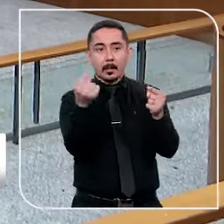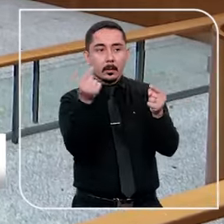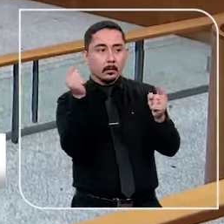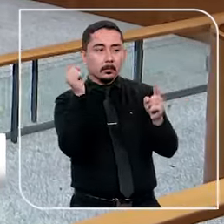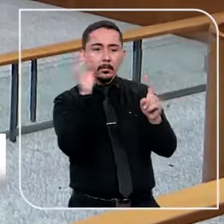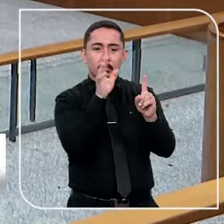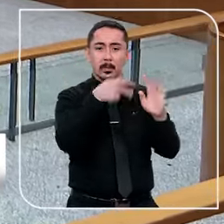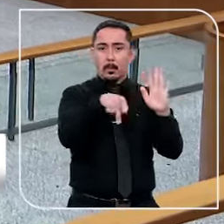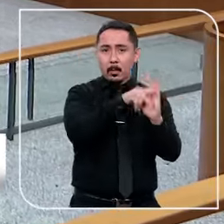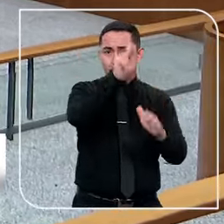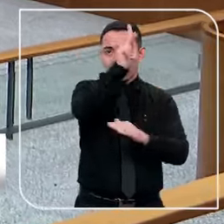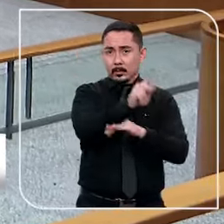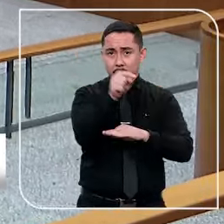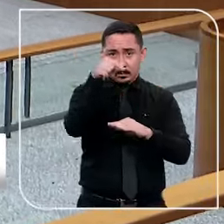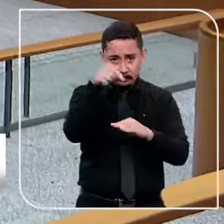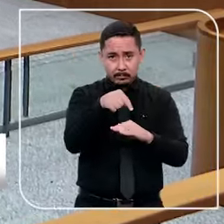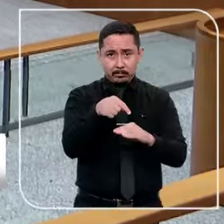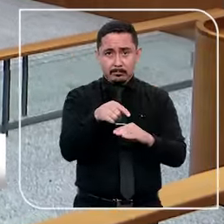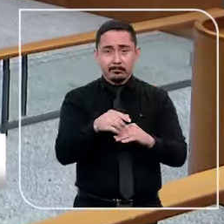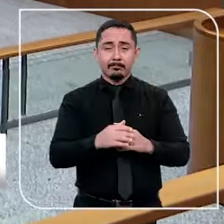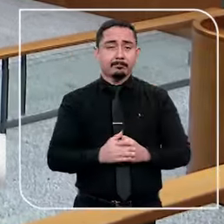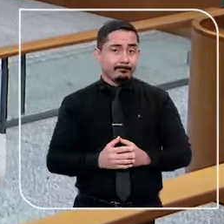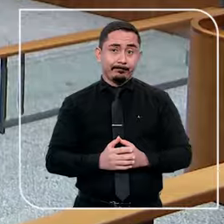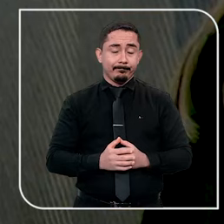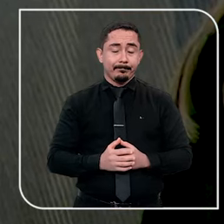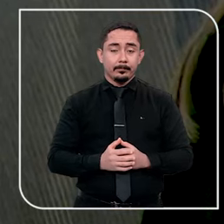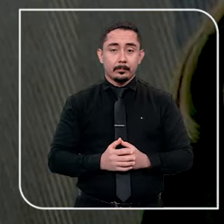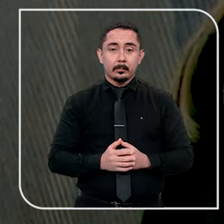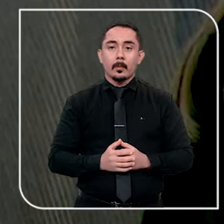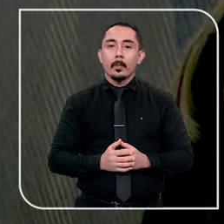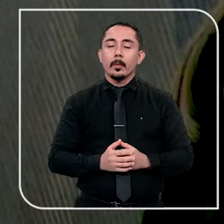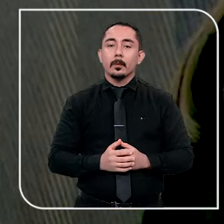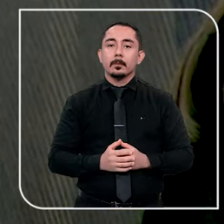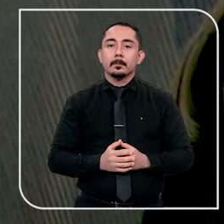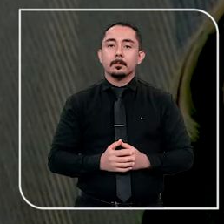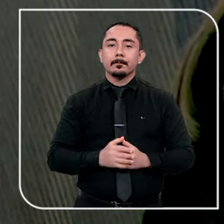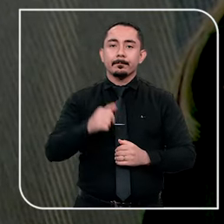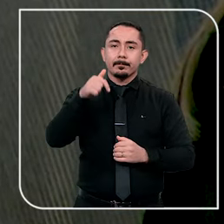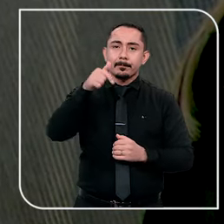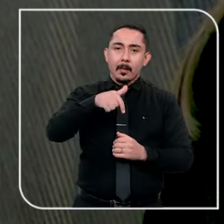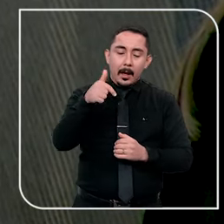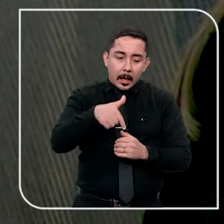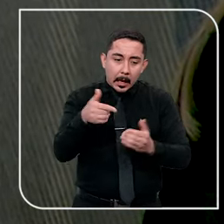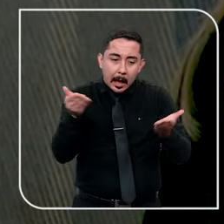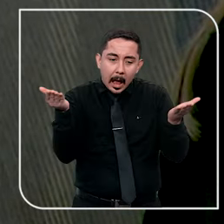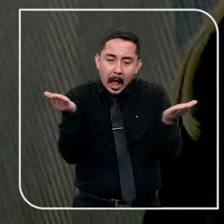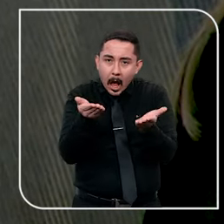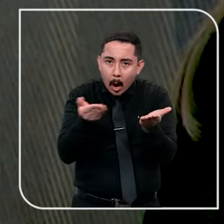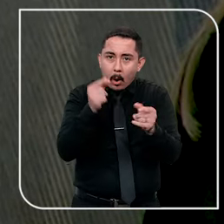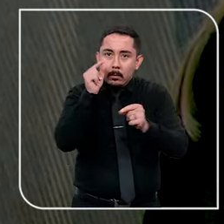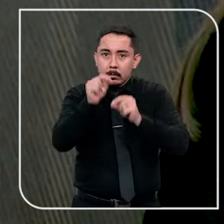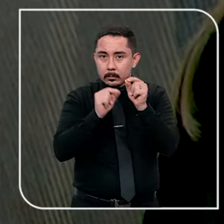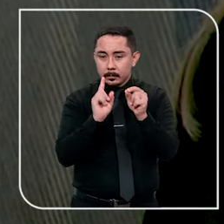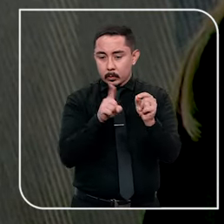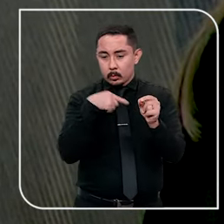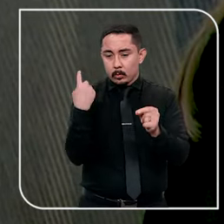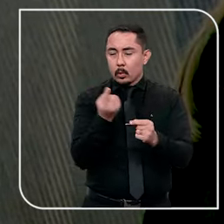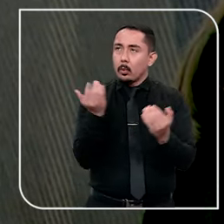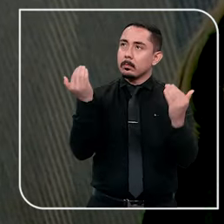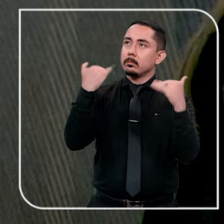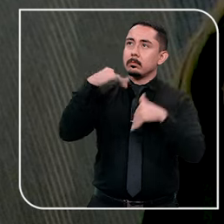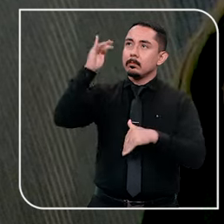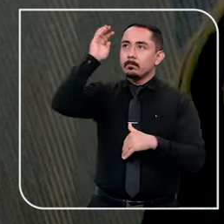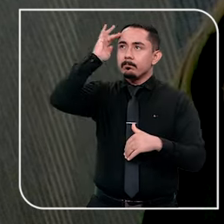justifica a atuação excepcional da presidência no recesso chega a hora de nós refletirmos